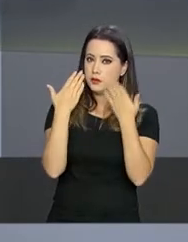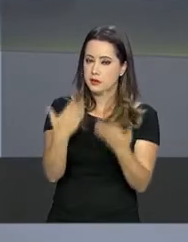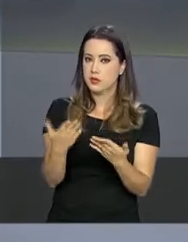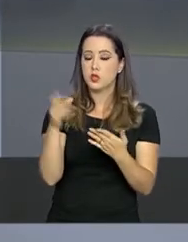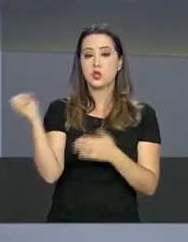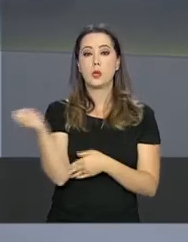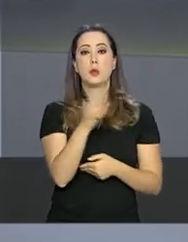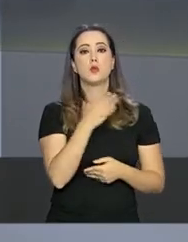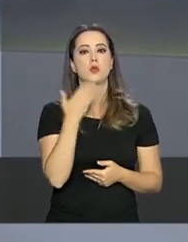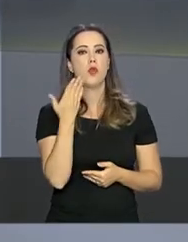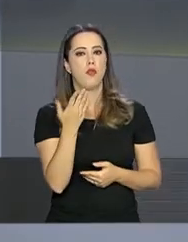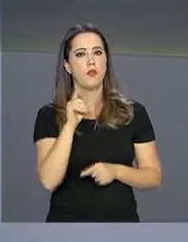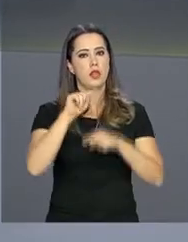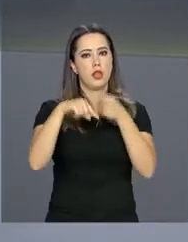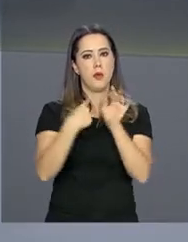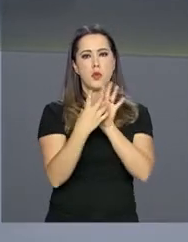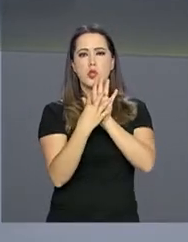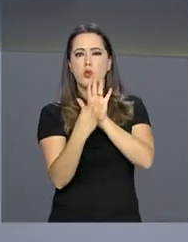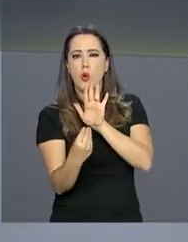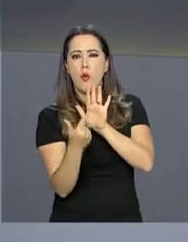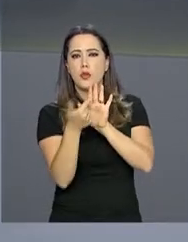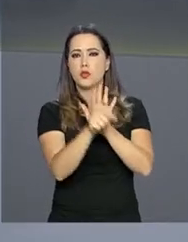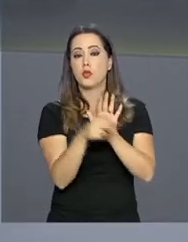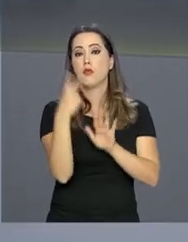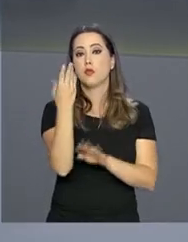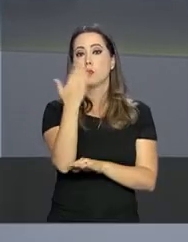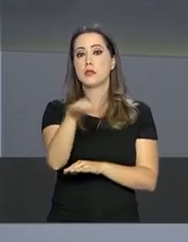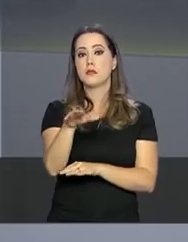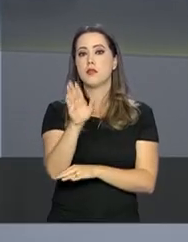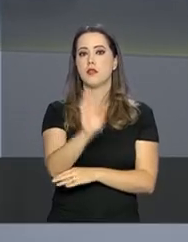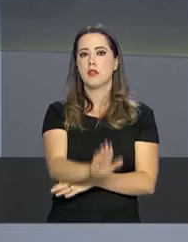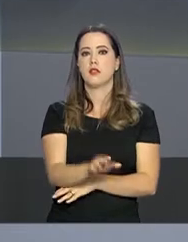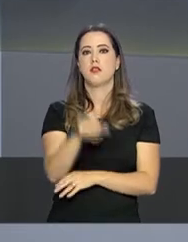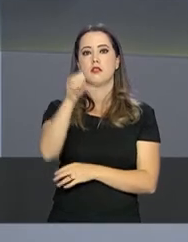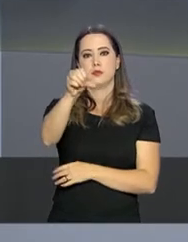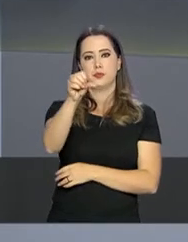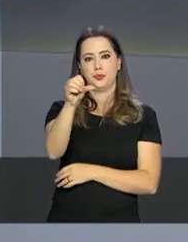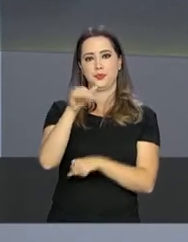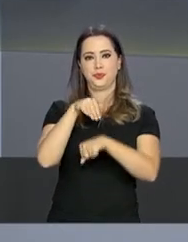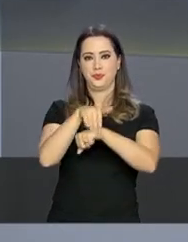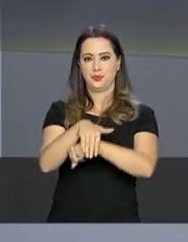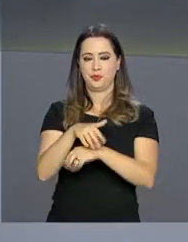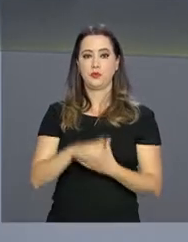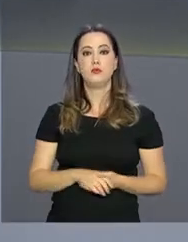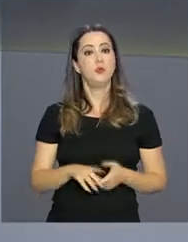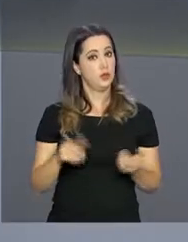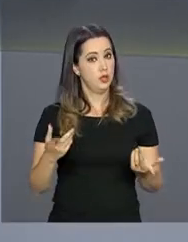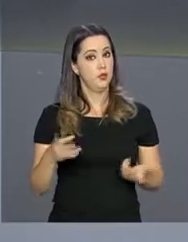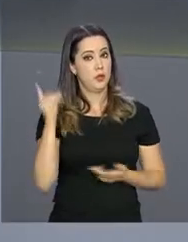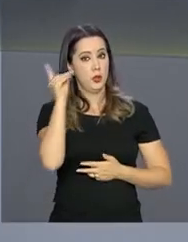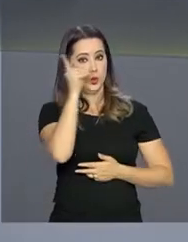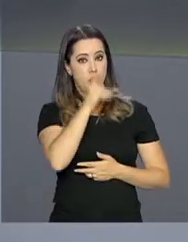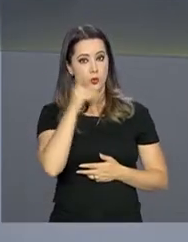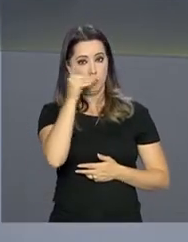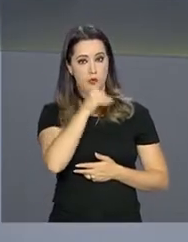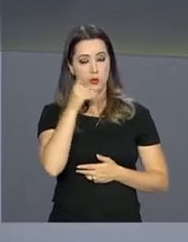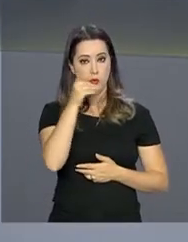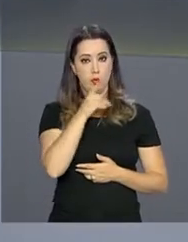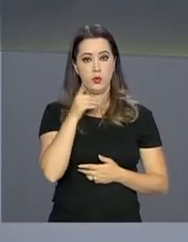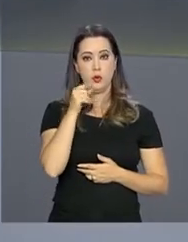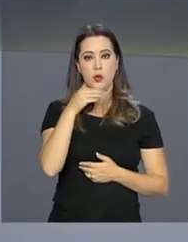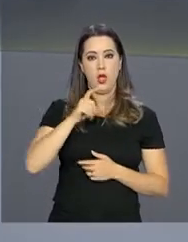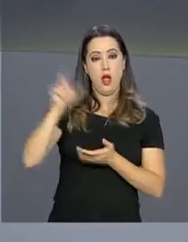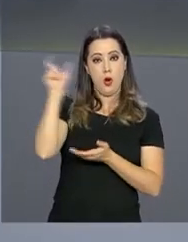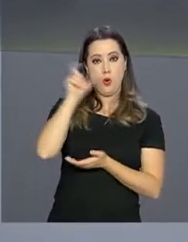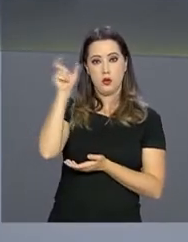programas inéditos. As reprises são às 2h30 da tarde e às 9h da noite. E quem quiser aproveitar o domingão para